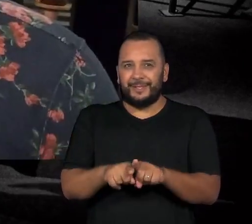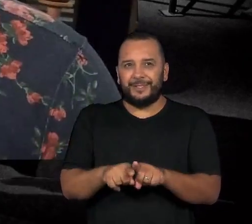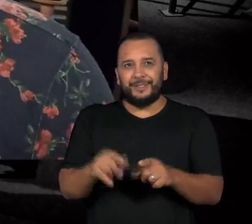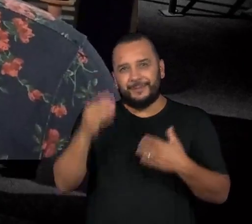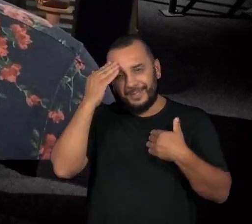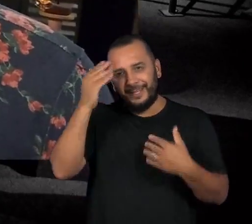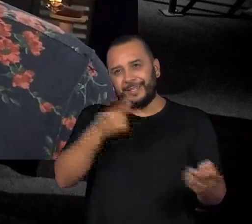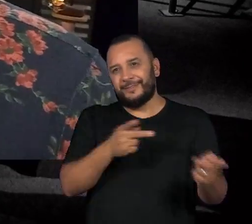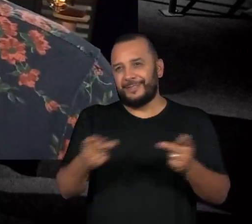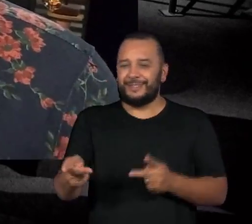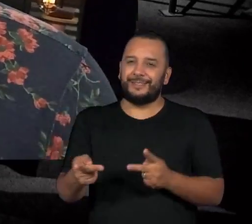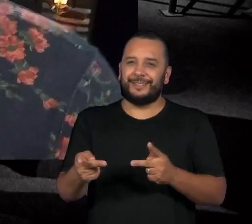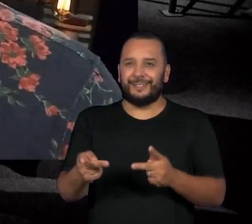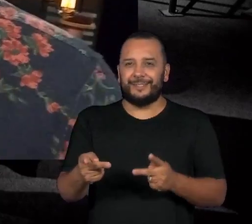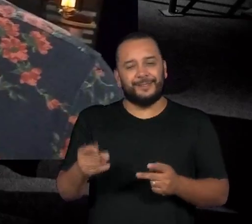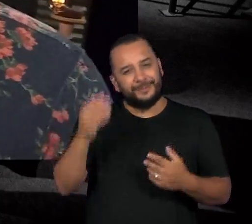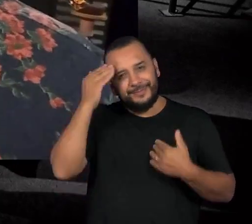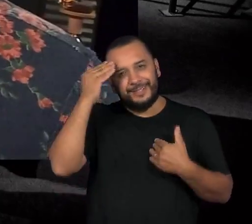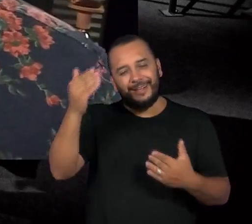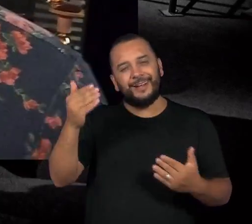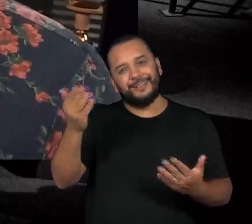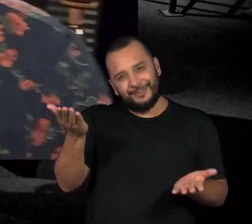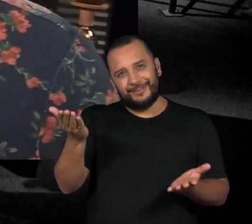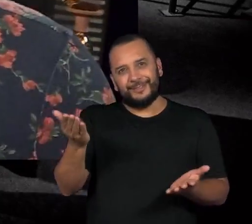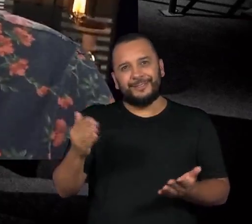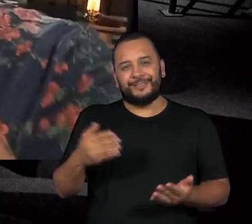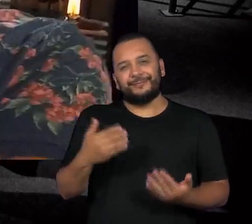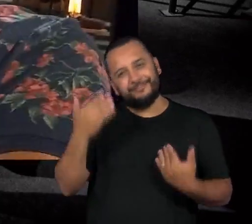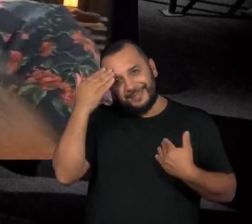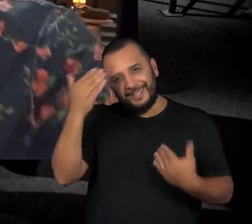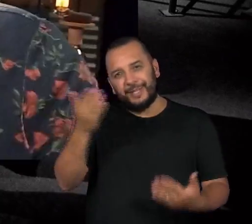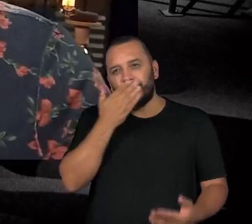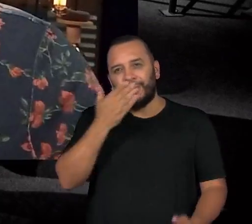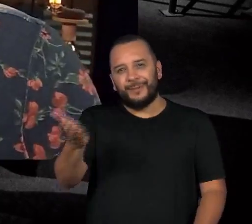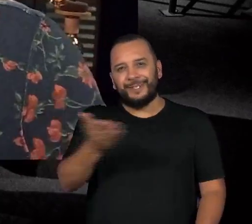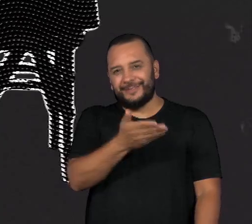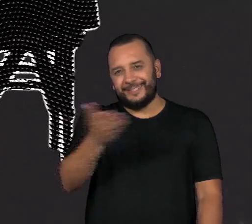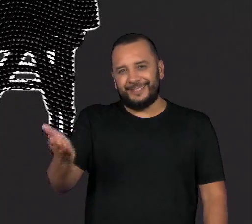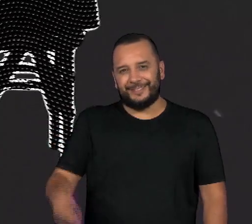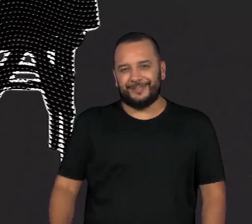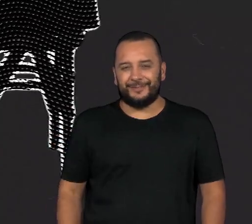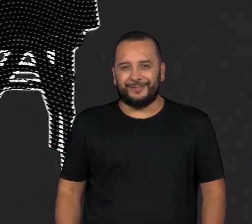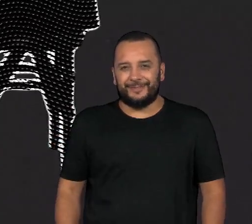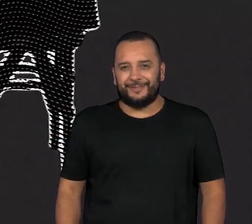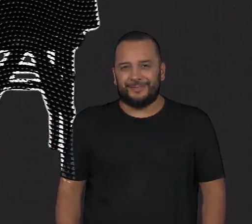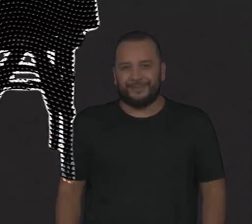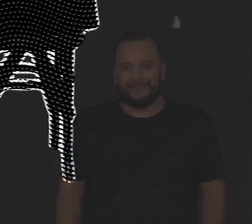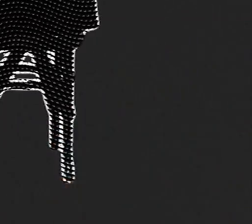Obrigado pela visita, querido. Obrigado, eu que agradeço, mestre. Beijo, gente.